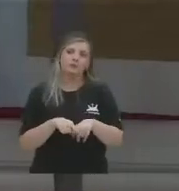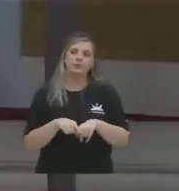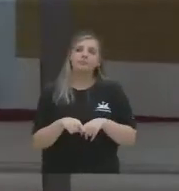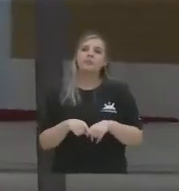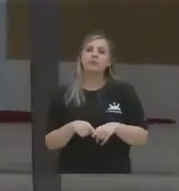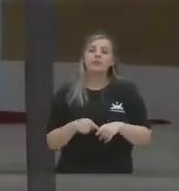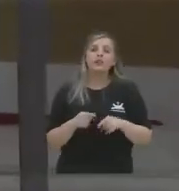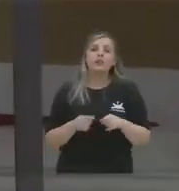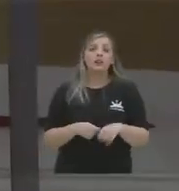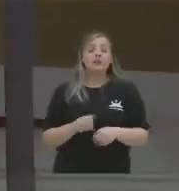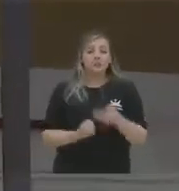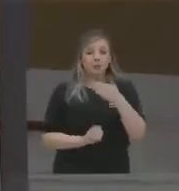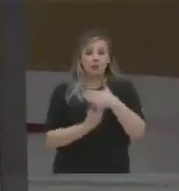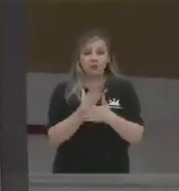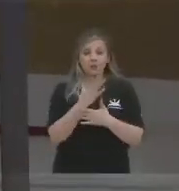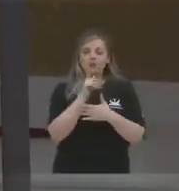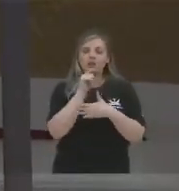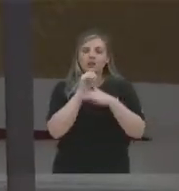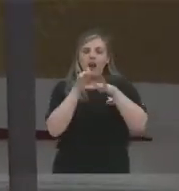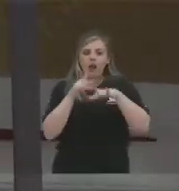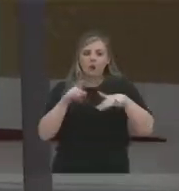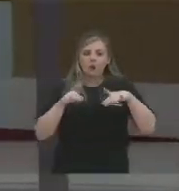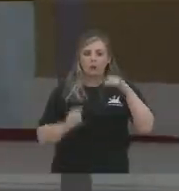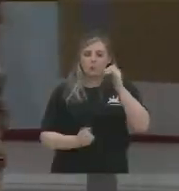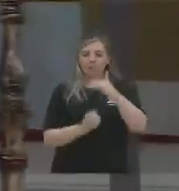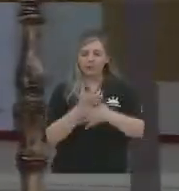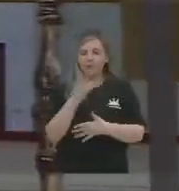para a vida eterna. Jesus diz assim, ó: